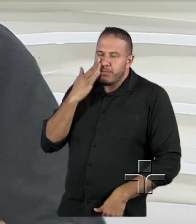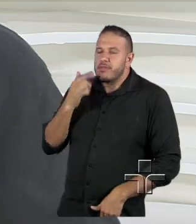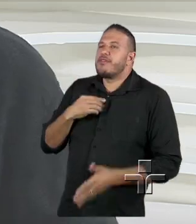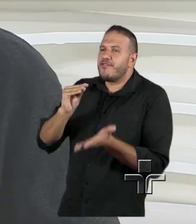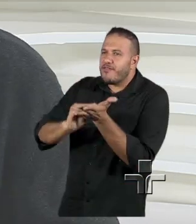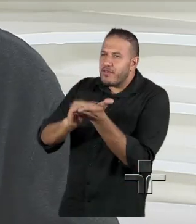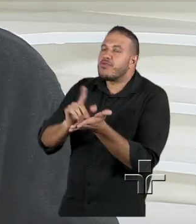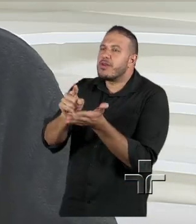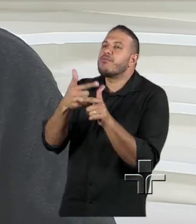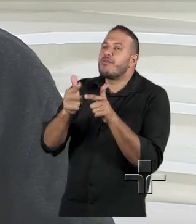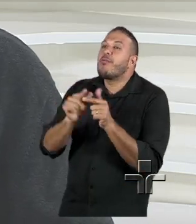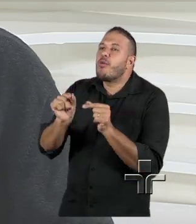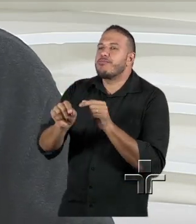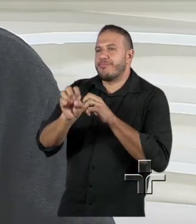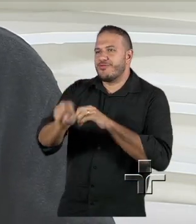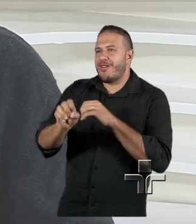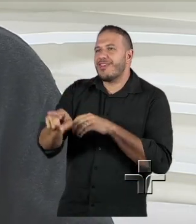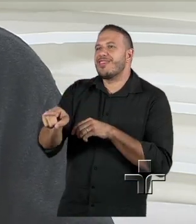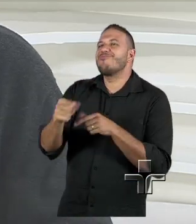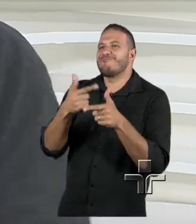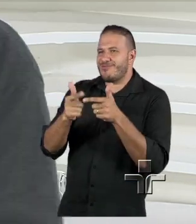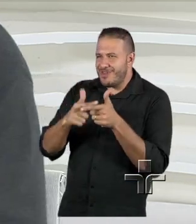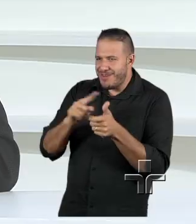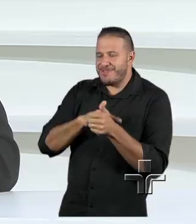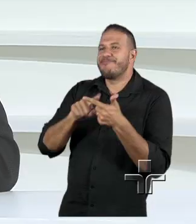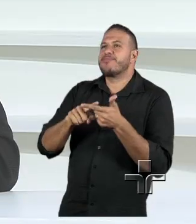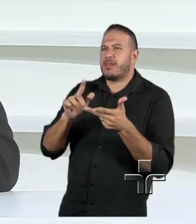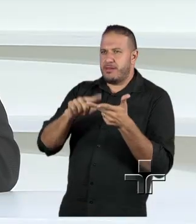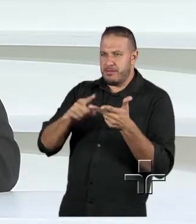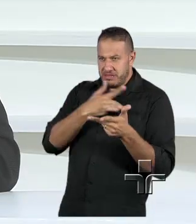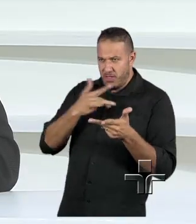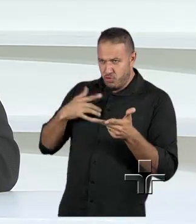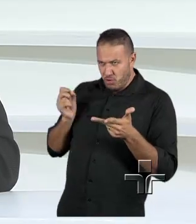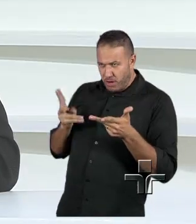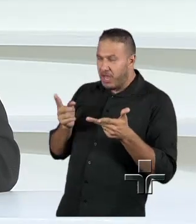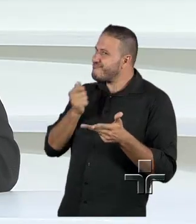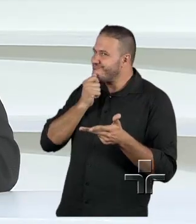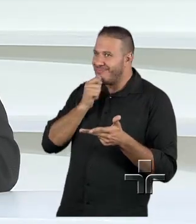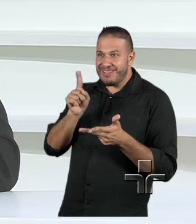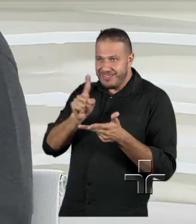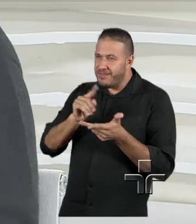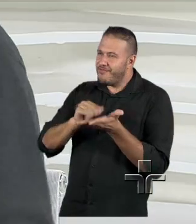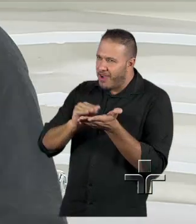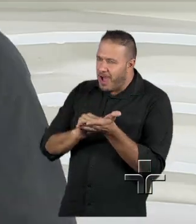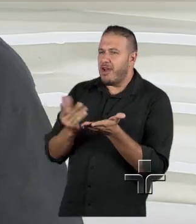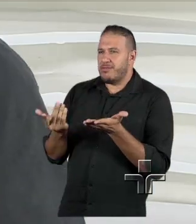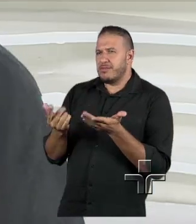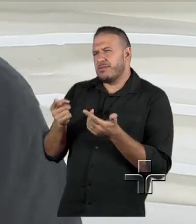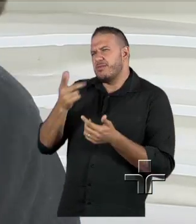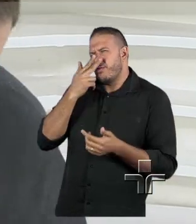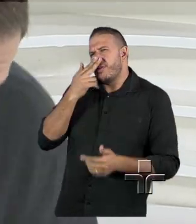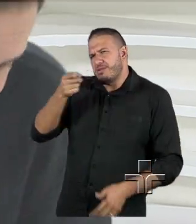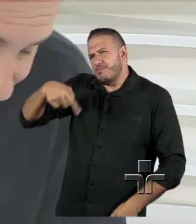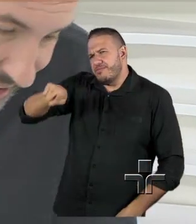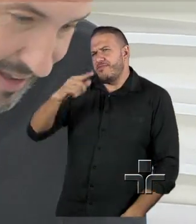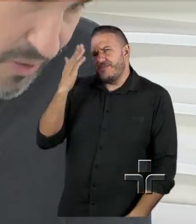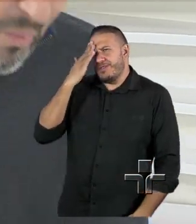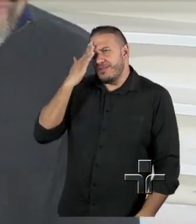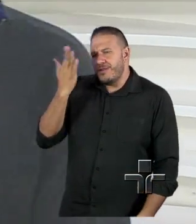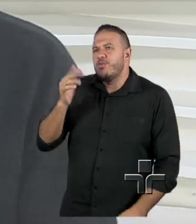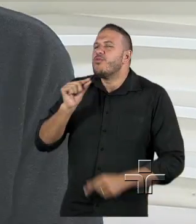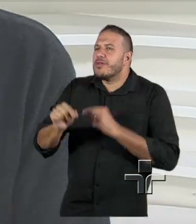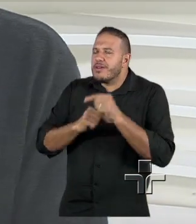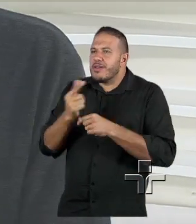carência na educação, né? Temos carência na saúde. Então você não tem ideia, aliás, você deve ter ideia o que é